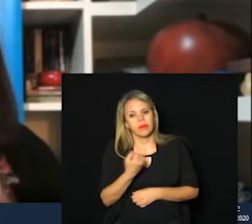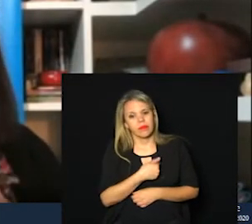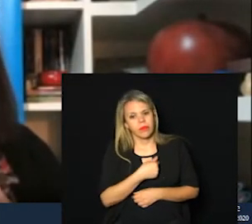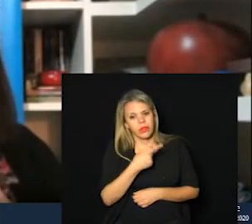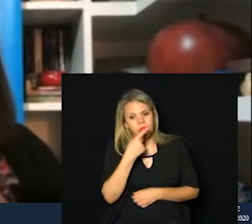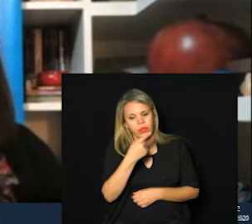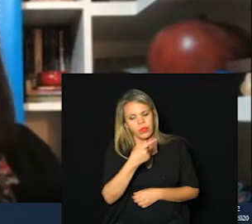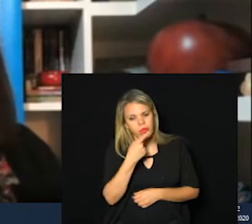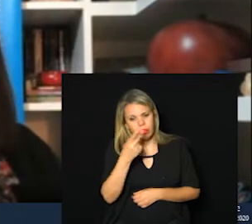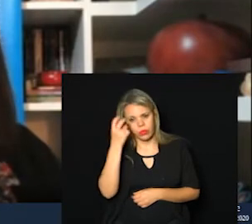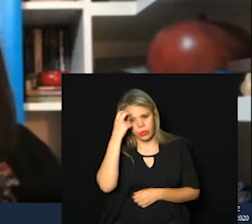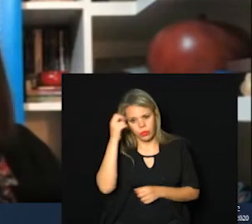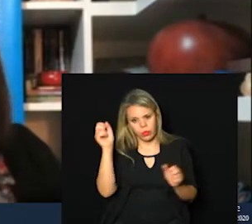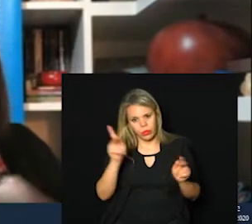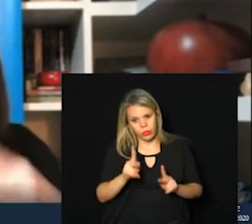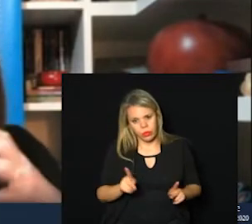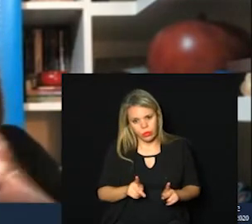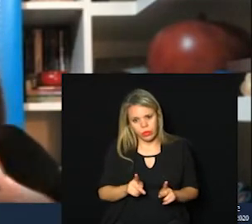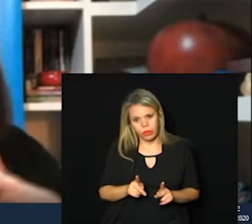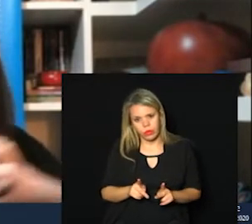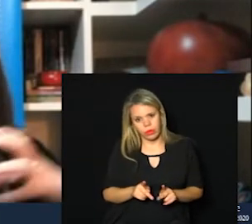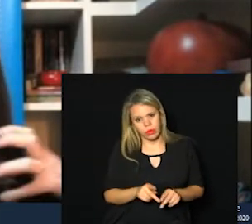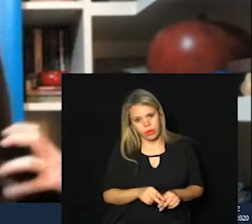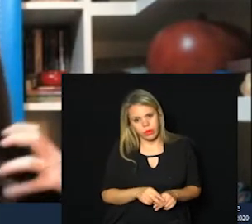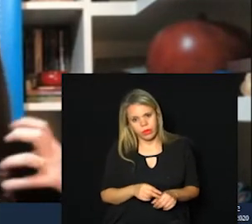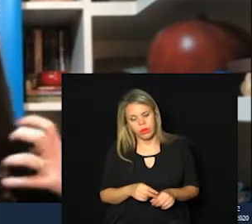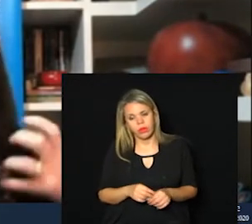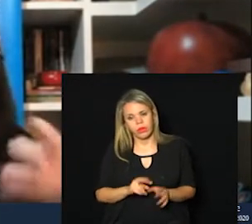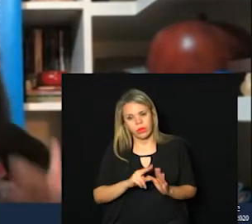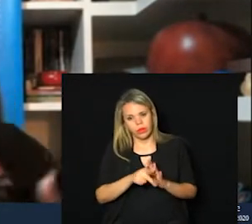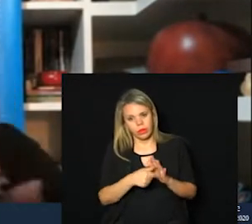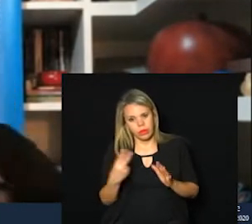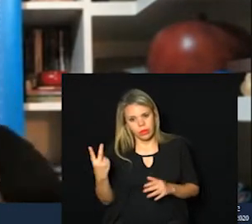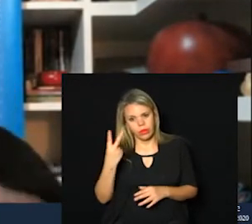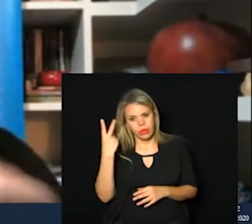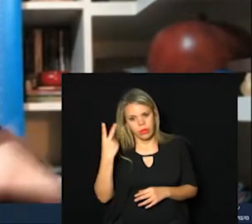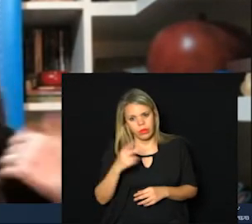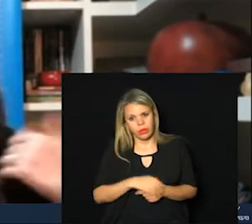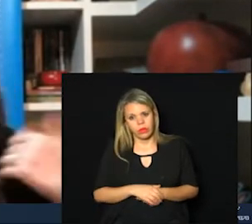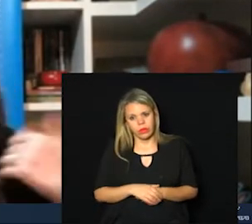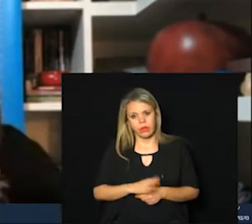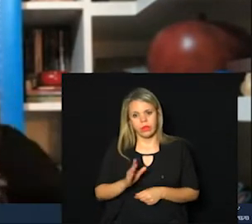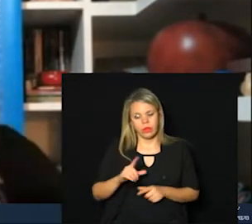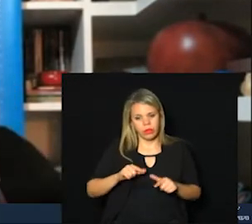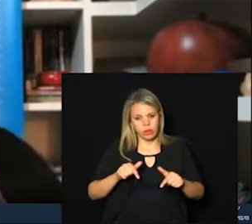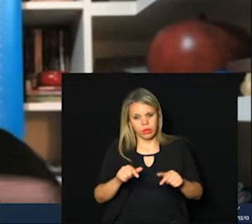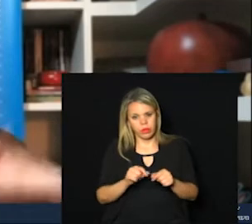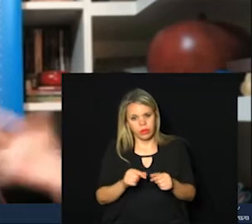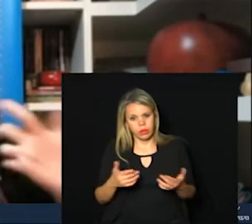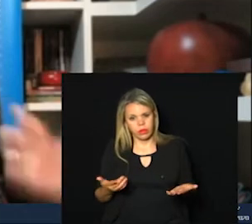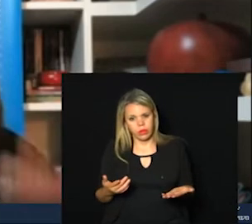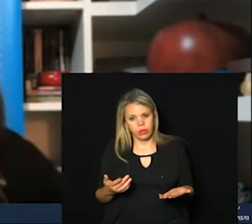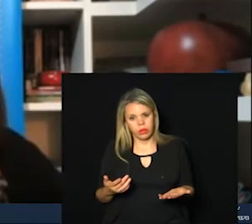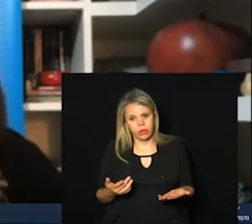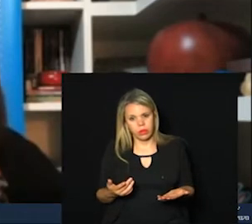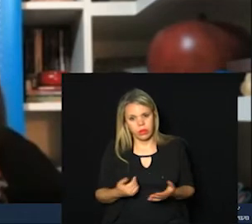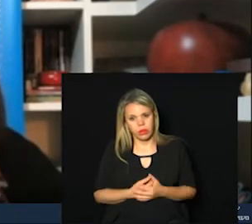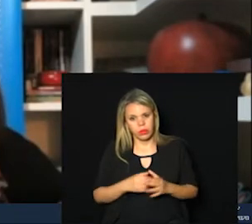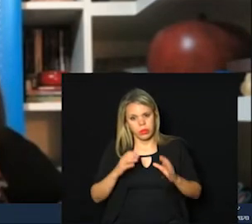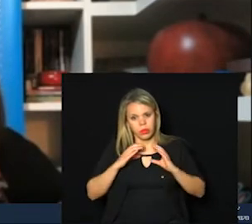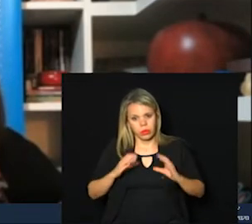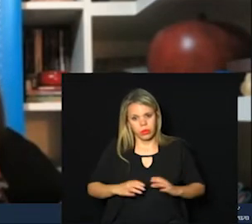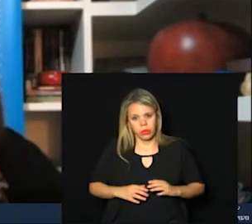de cultura de paz, portanto, desse conjunto de valores, de atitudes, de modos de